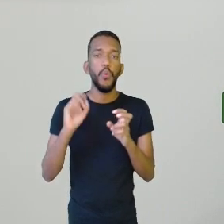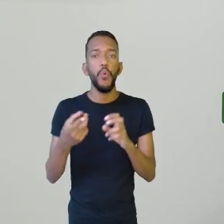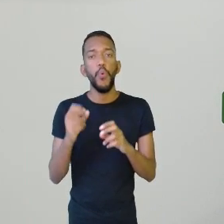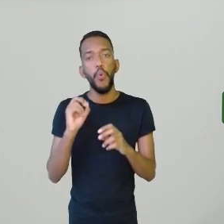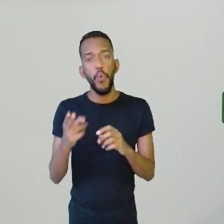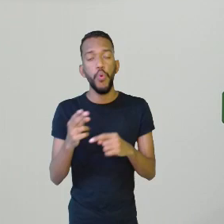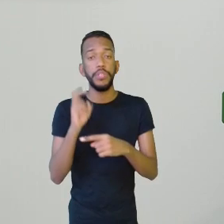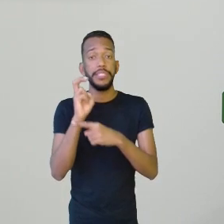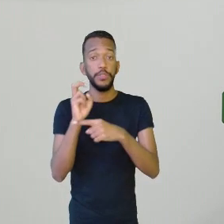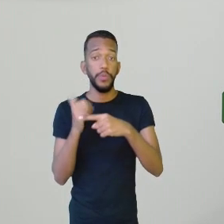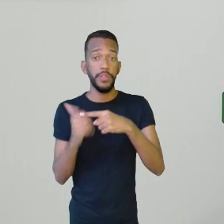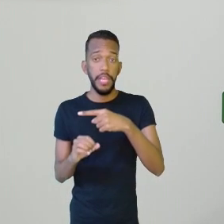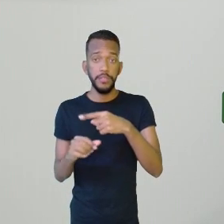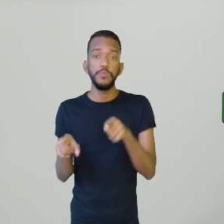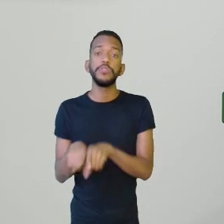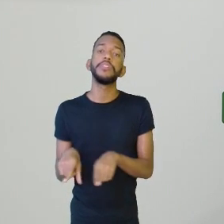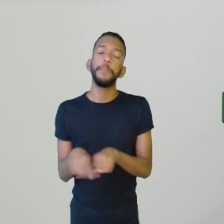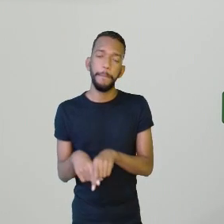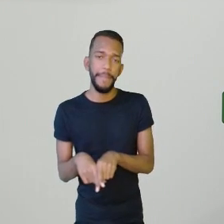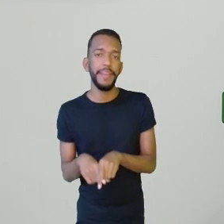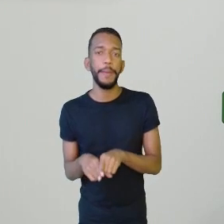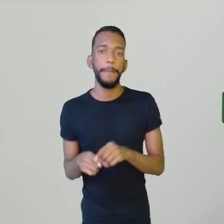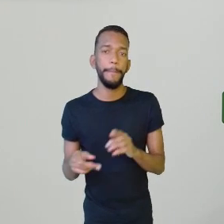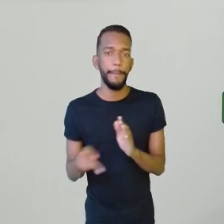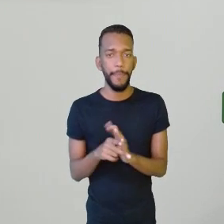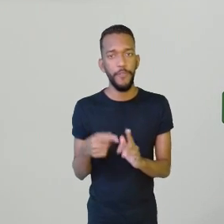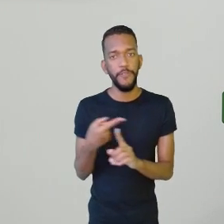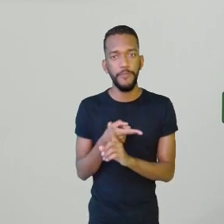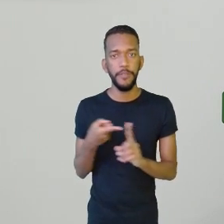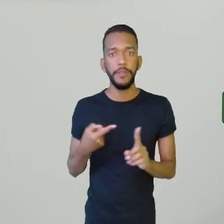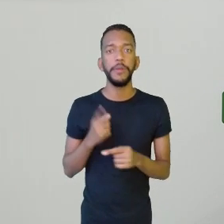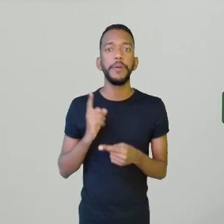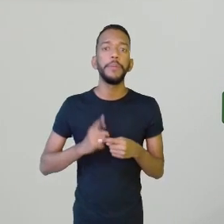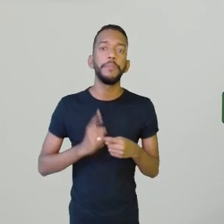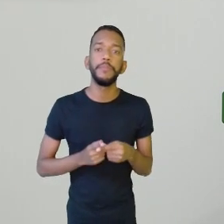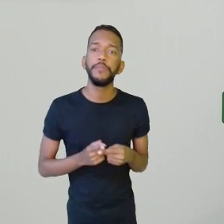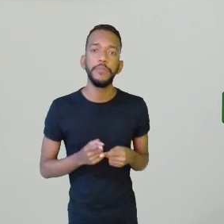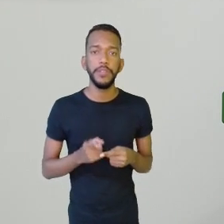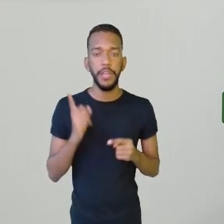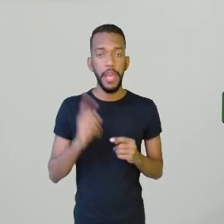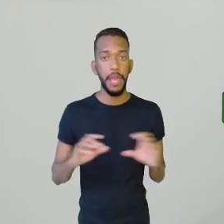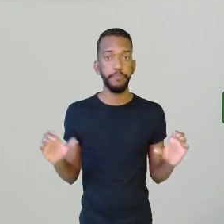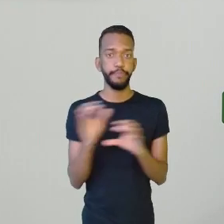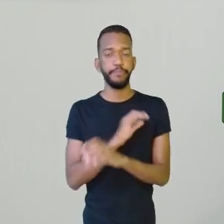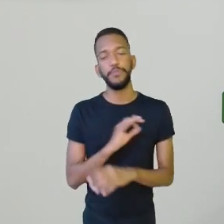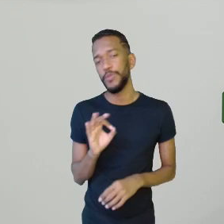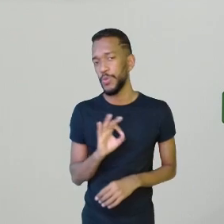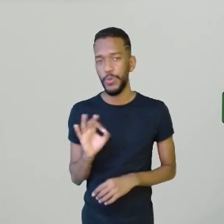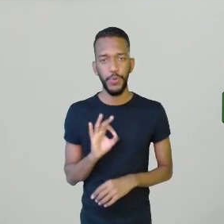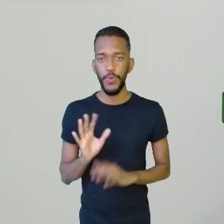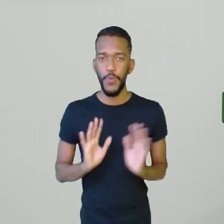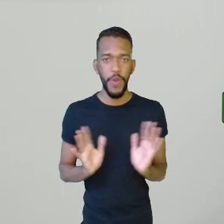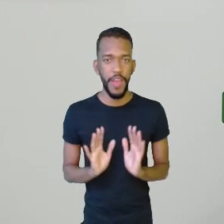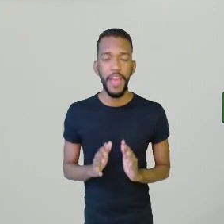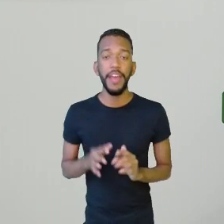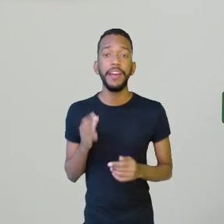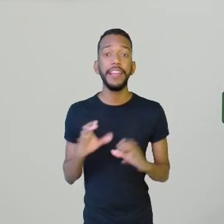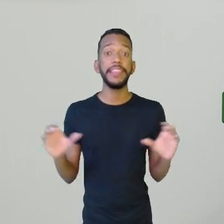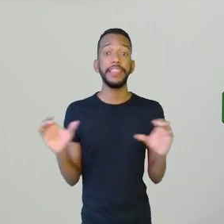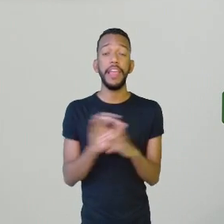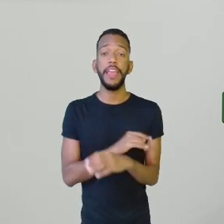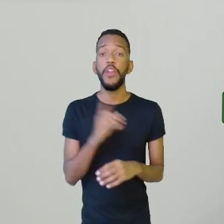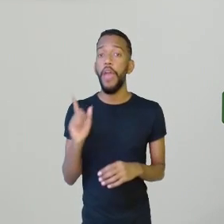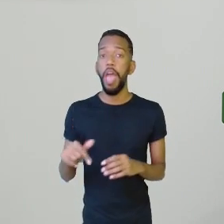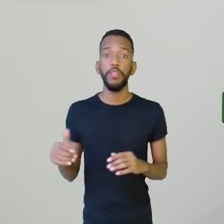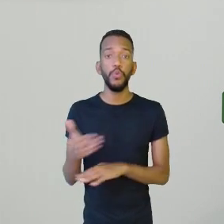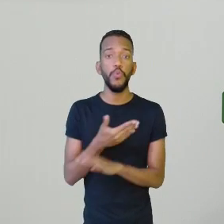forma decimal, como também em forma de fração, porque eles não são números inteiros. Lembra? O inteiro é